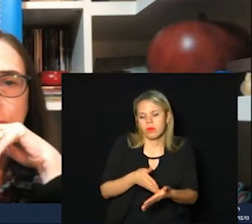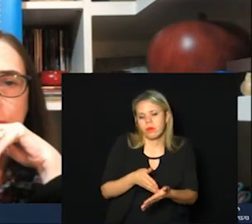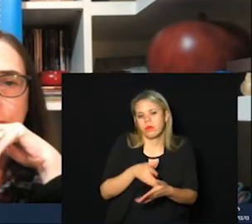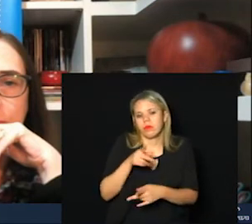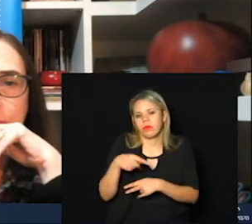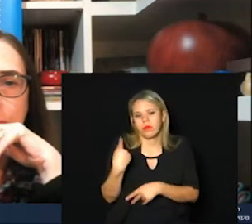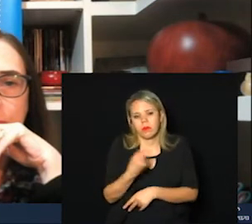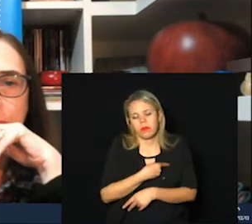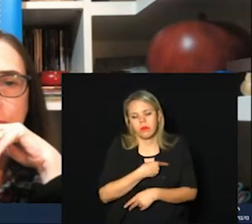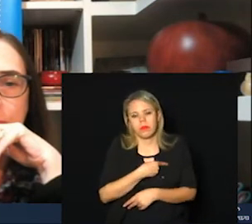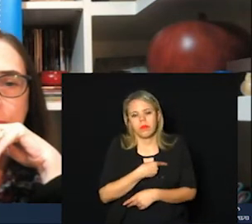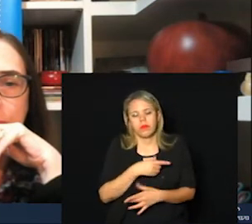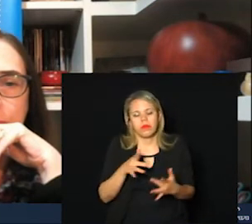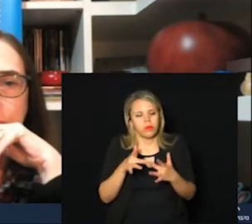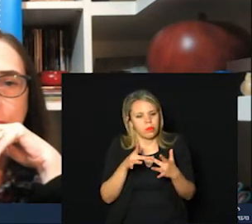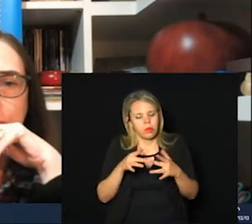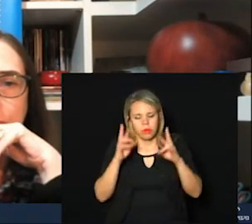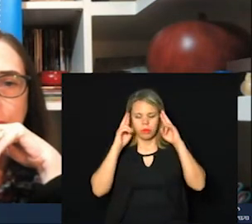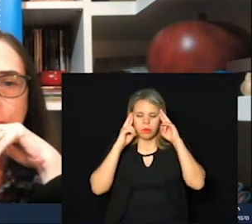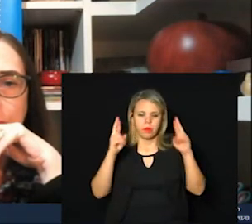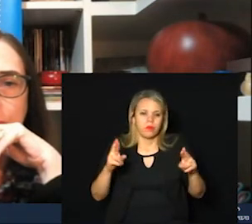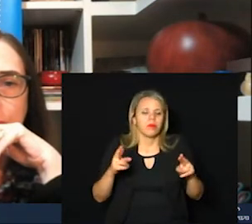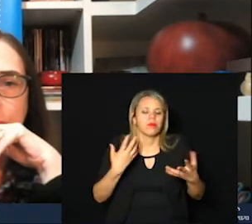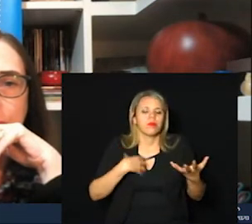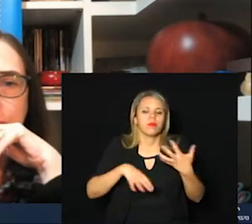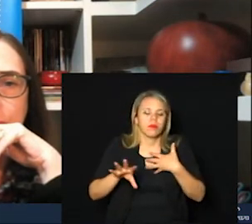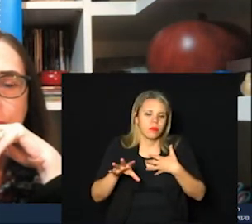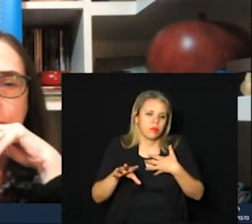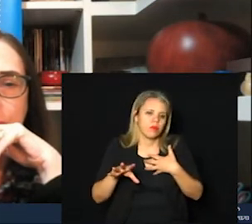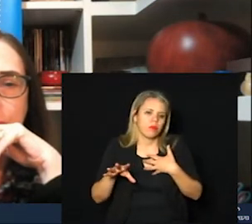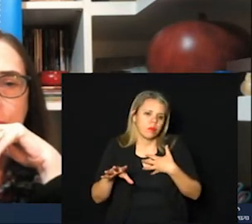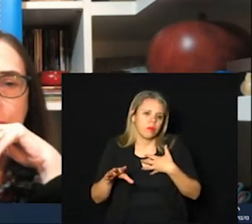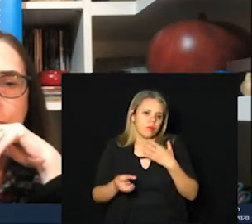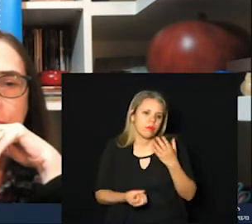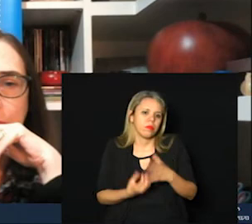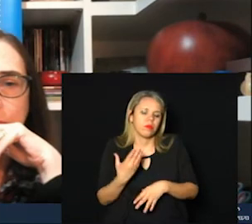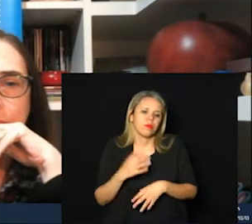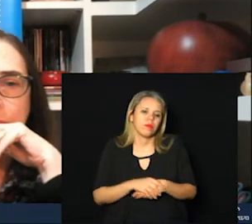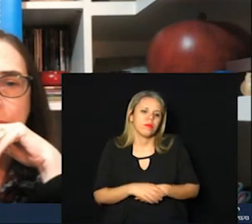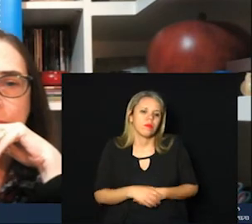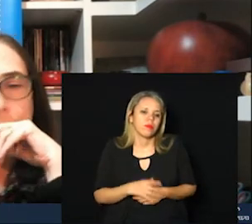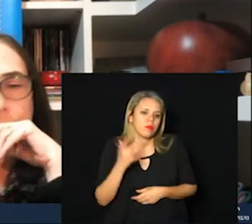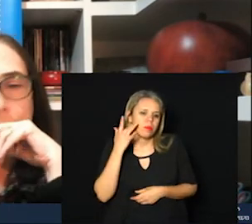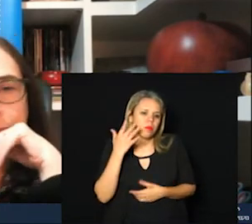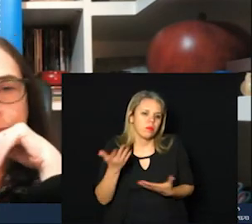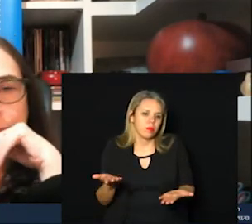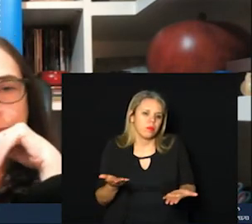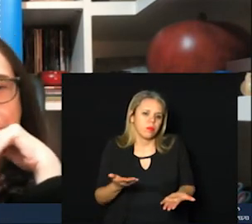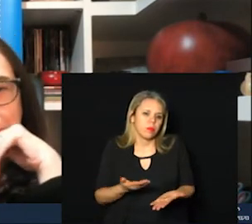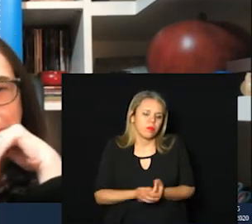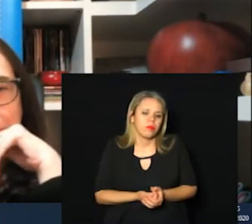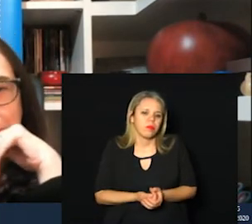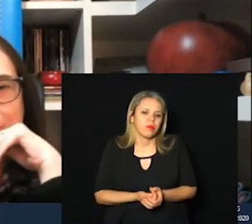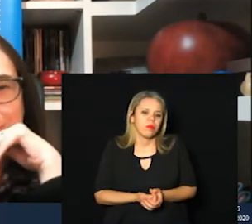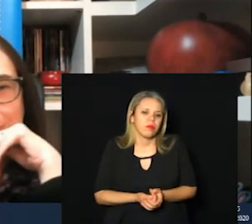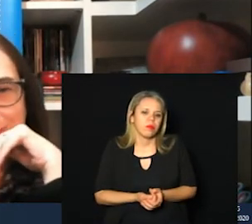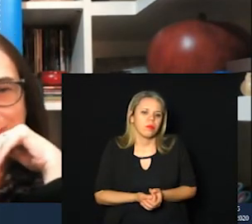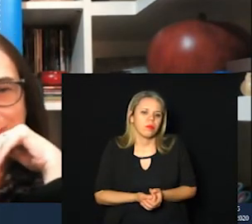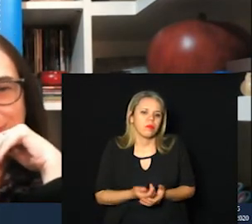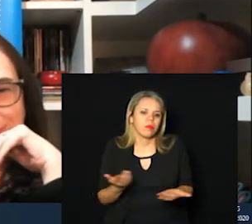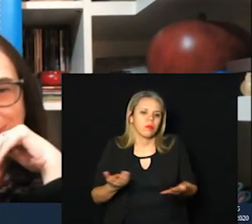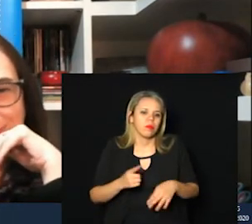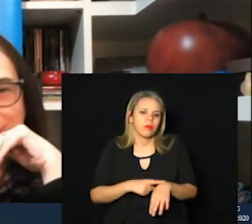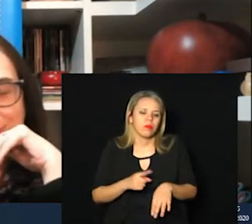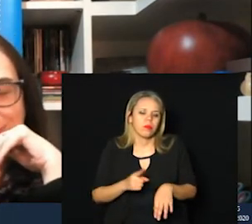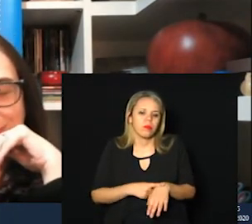nossas relações, o respeito e a solidariedade aconteçam. Então, acho que essas seriam as minhas considerações nesse momento,